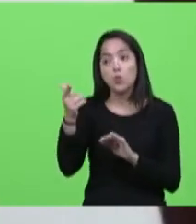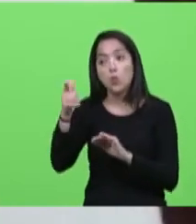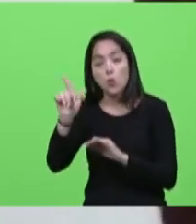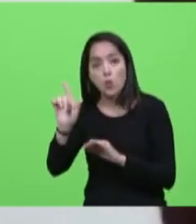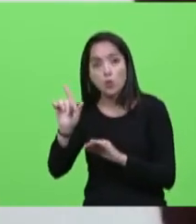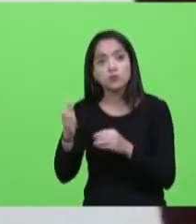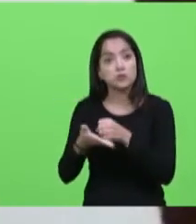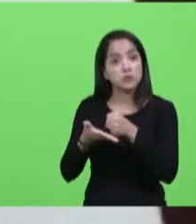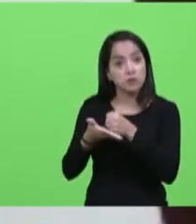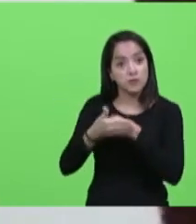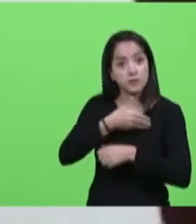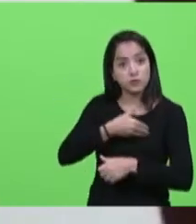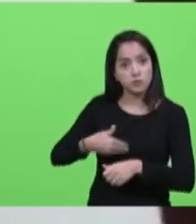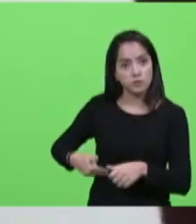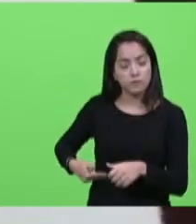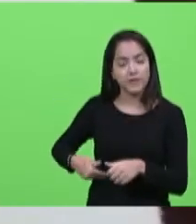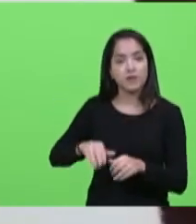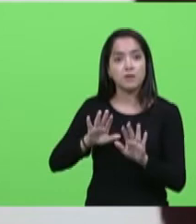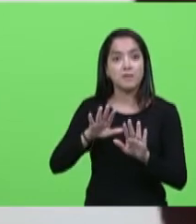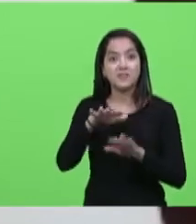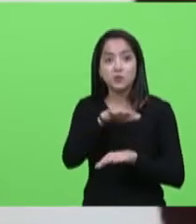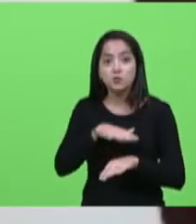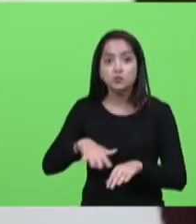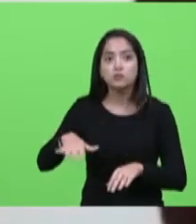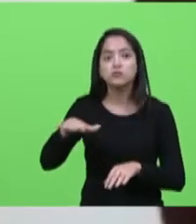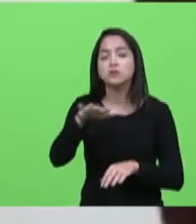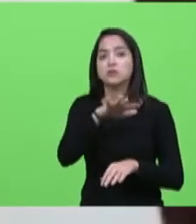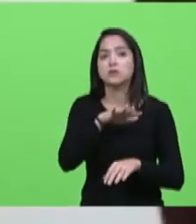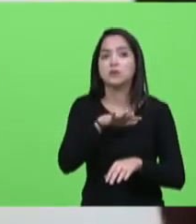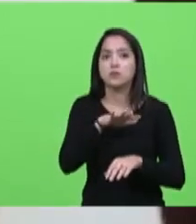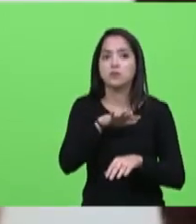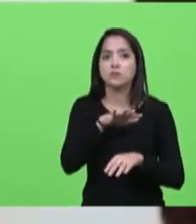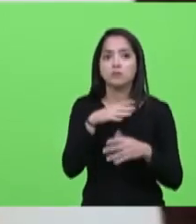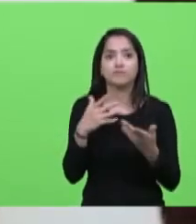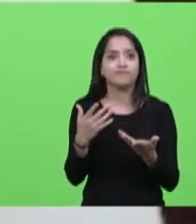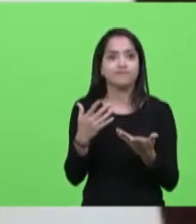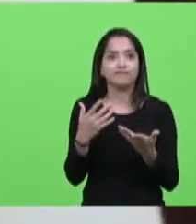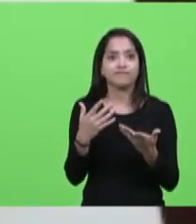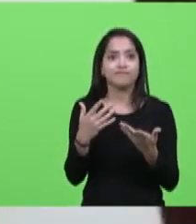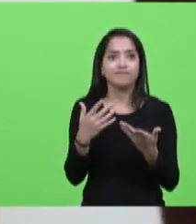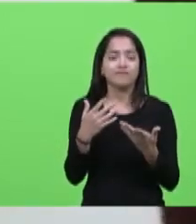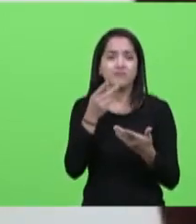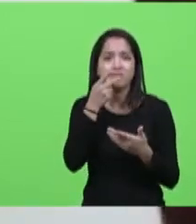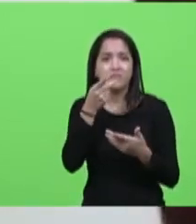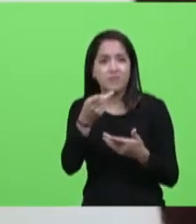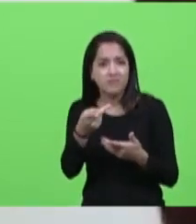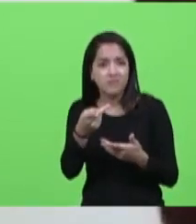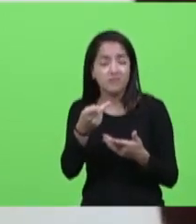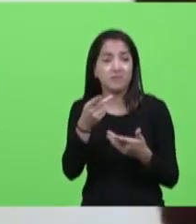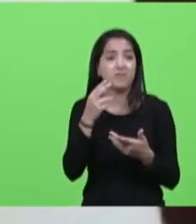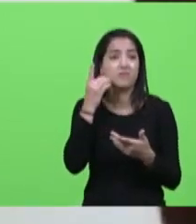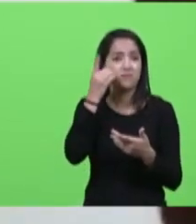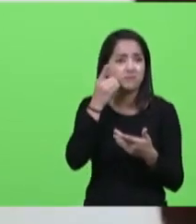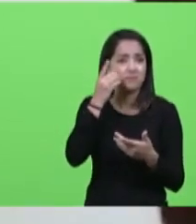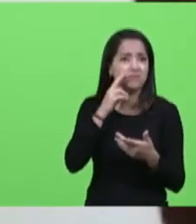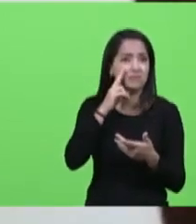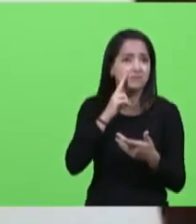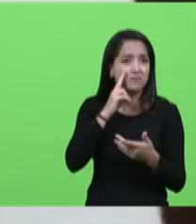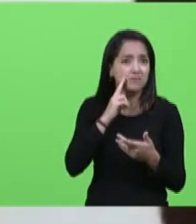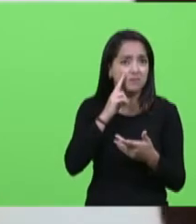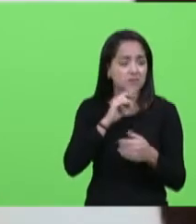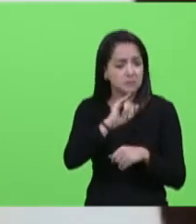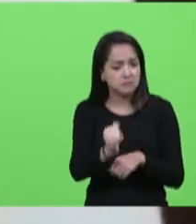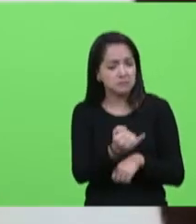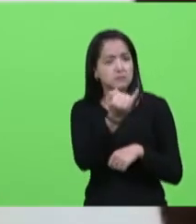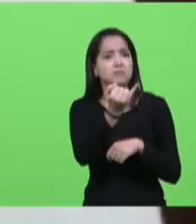base governista, mas, no geral, não é lícito sequer dizer que o deputado Ivan está se aproveitando da pauta da